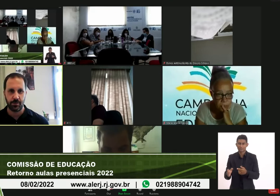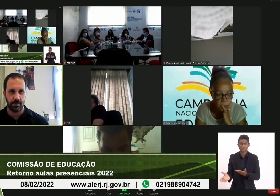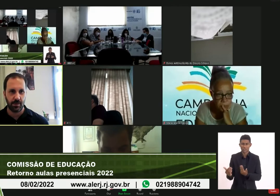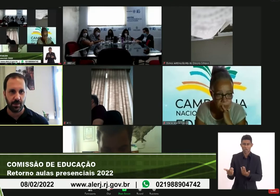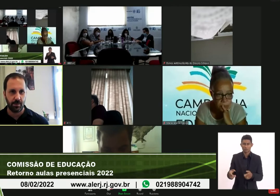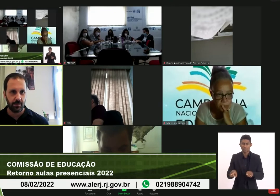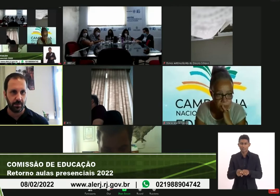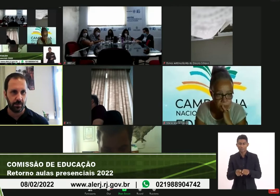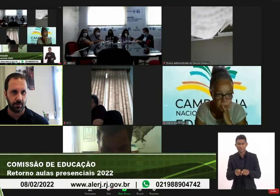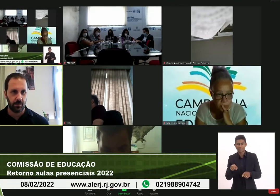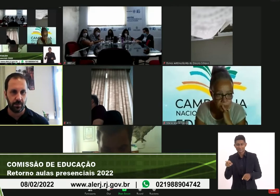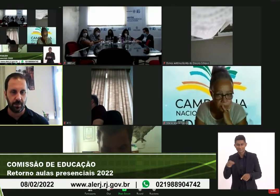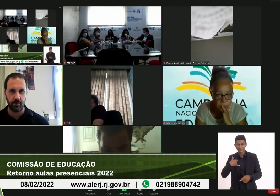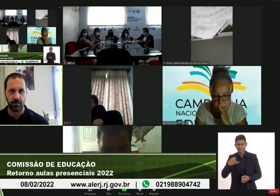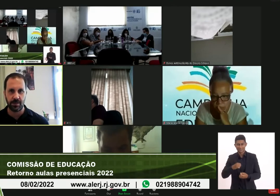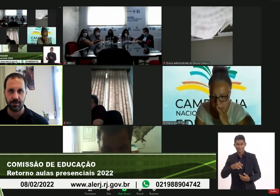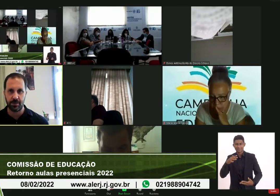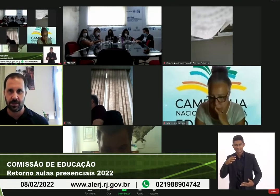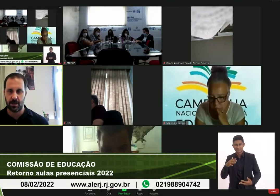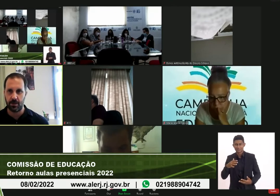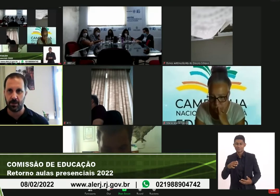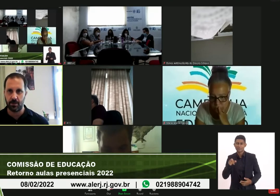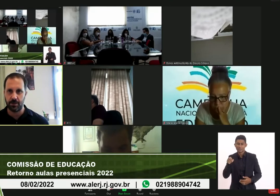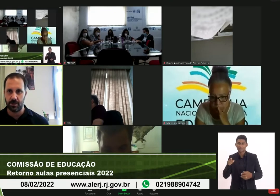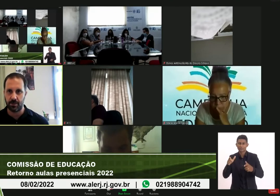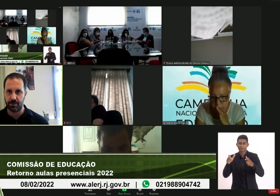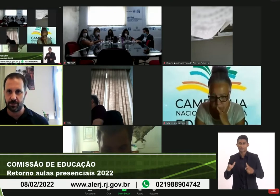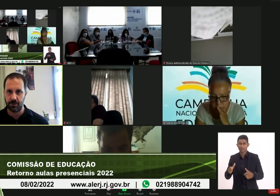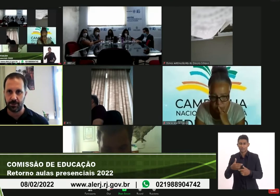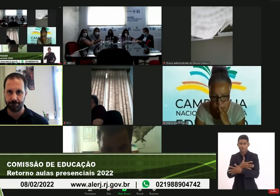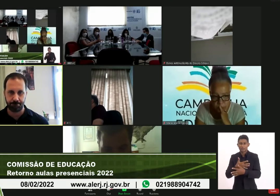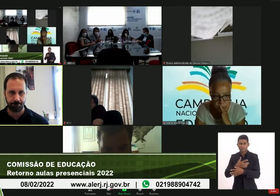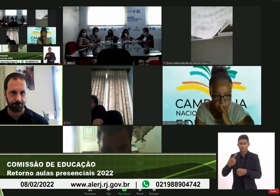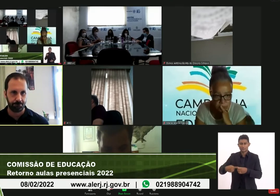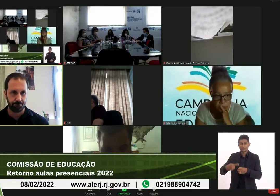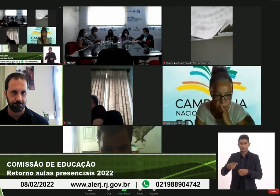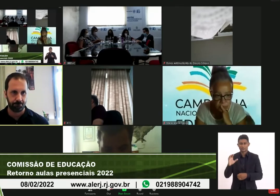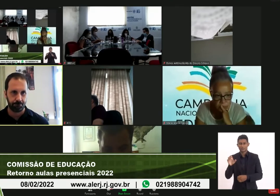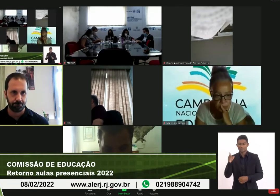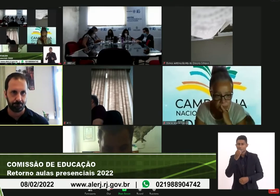Idoso, também no município de Niterói. Bom dia, professor.